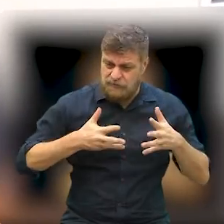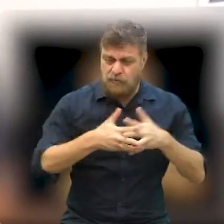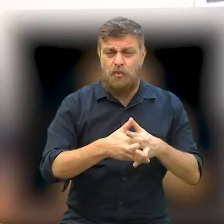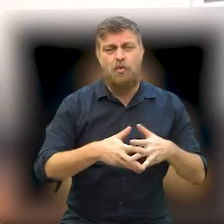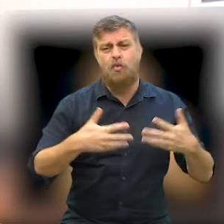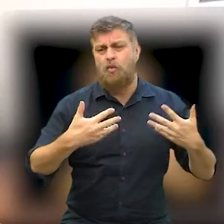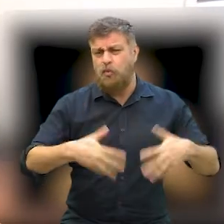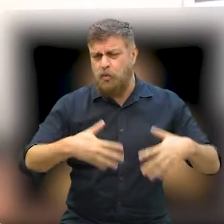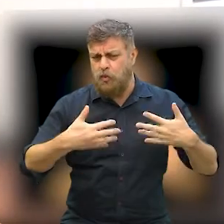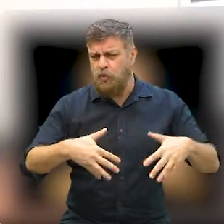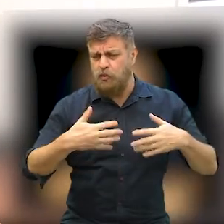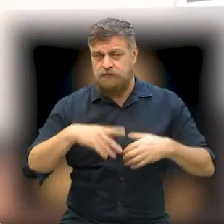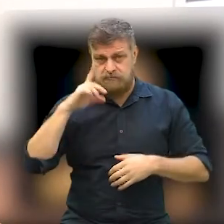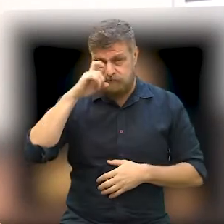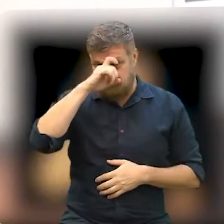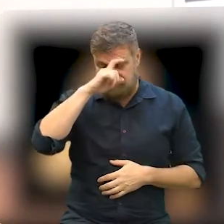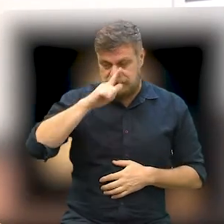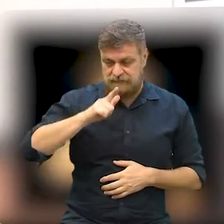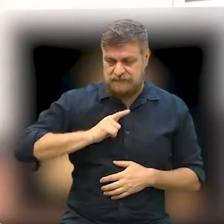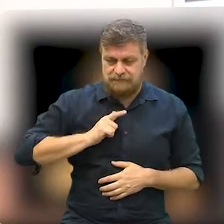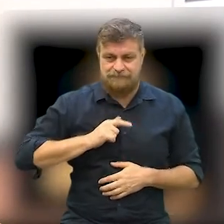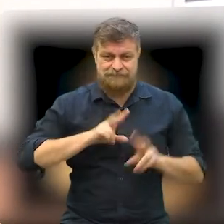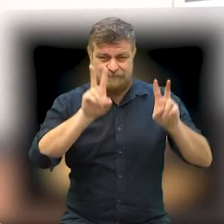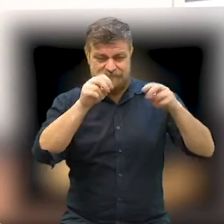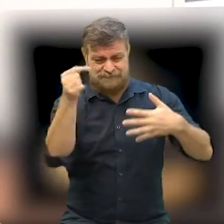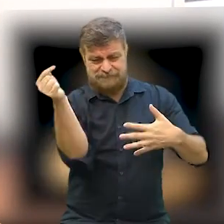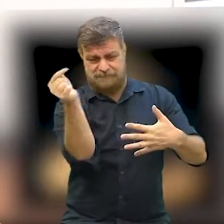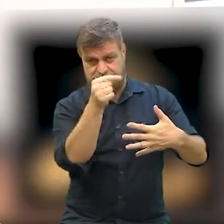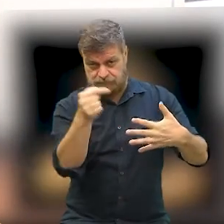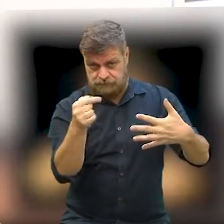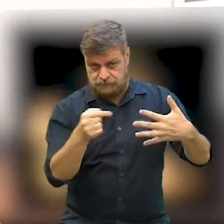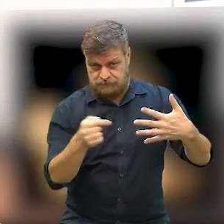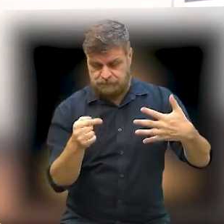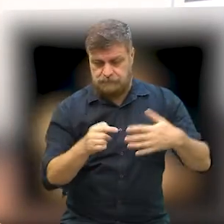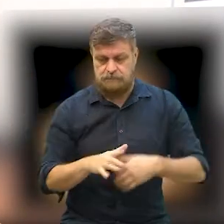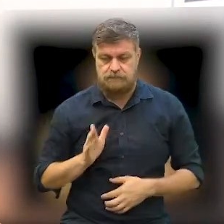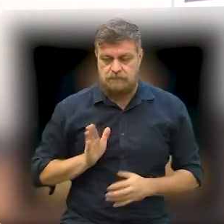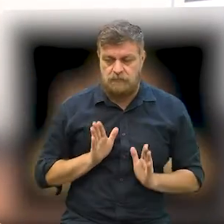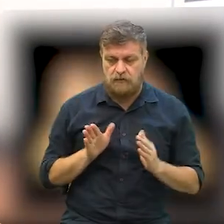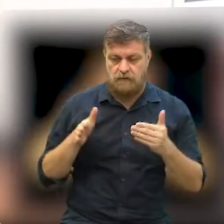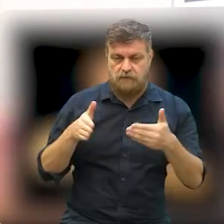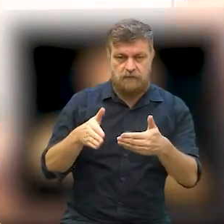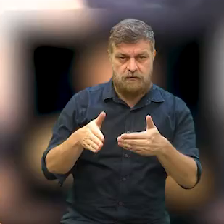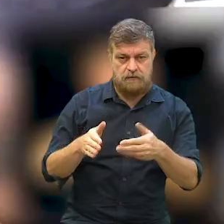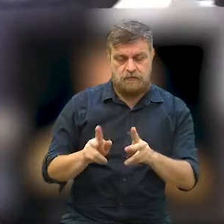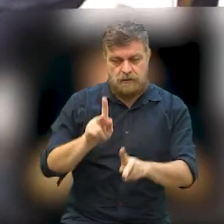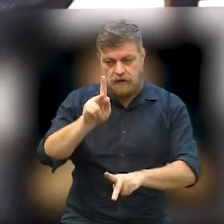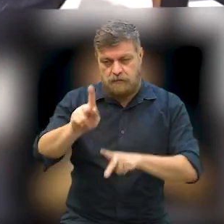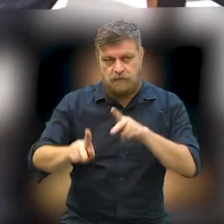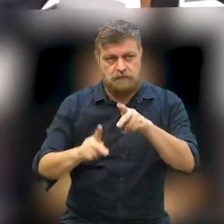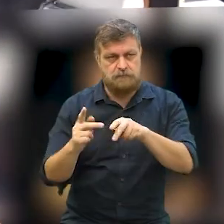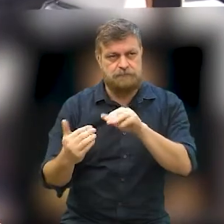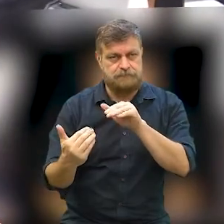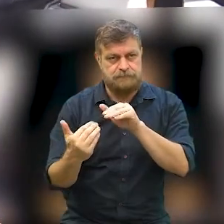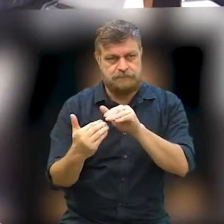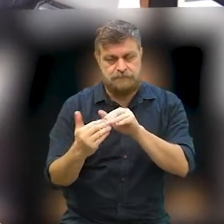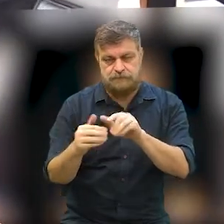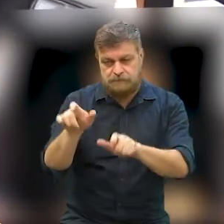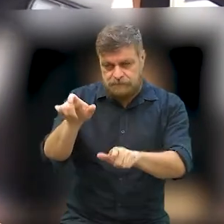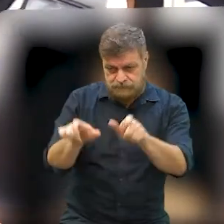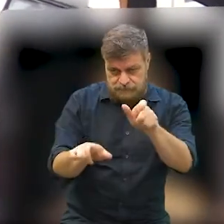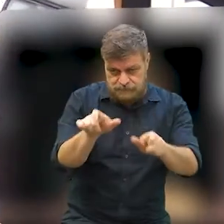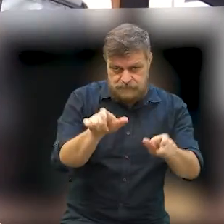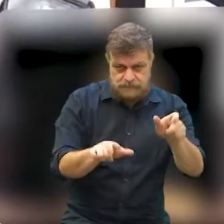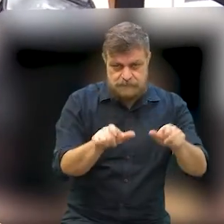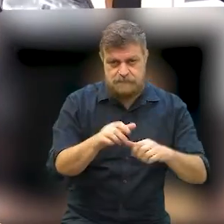uma legislação complexa por natureza né lá trata de diversos assuntos assuntos que não direto com o interesse do uma